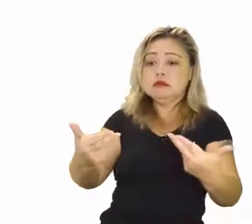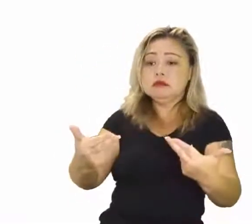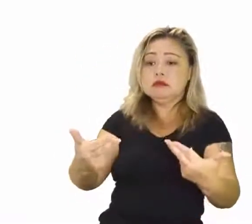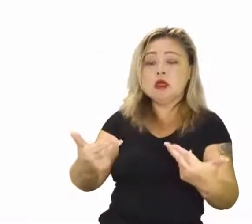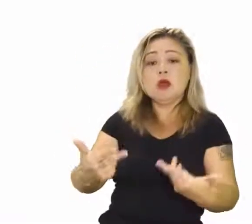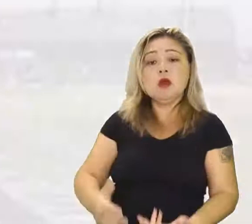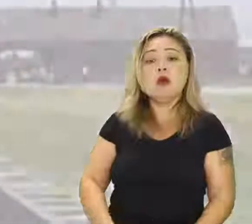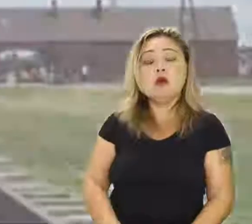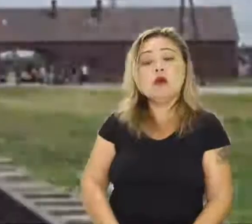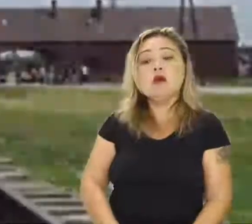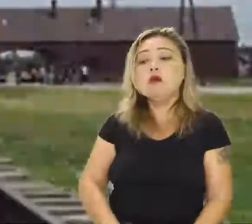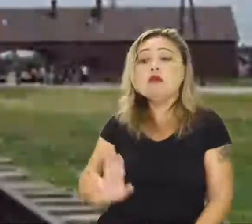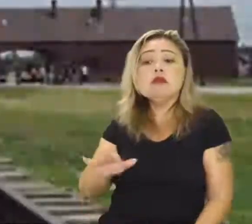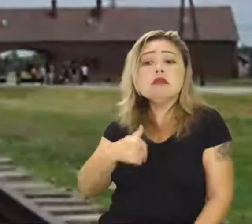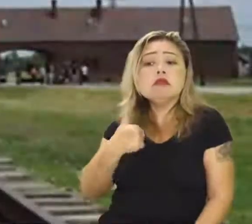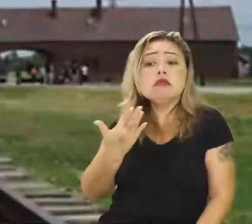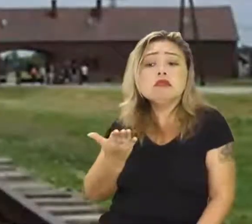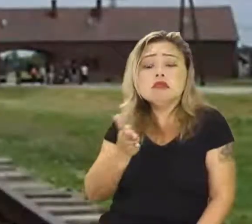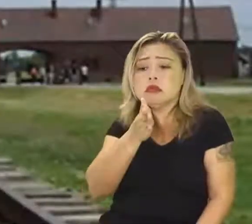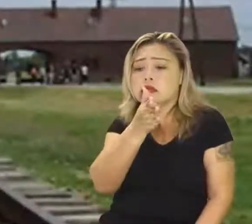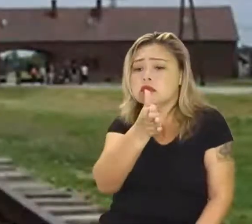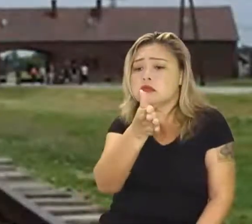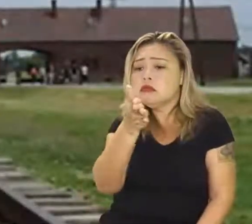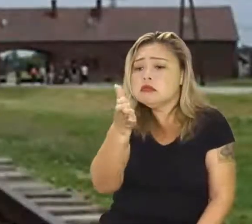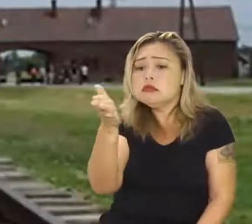qual o caminho a ser seguido?